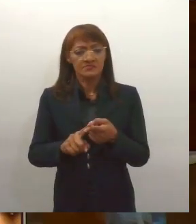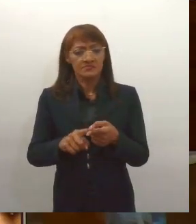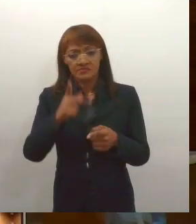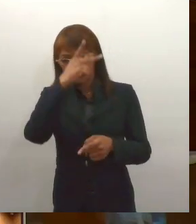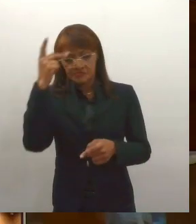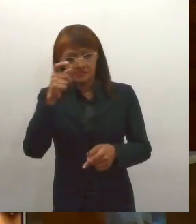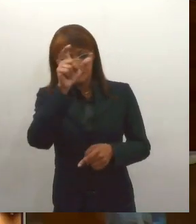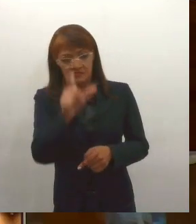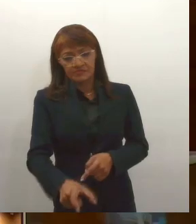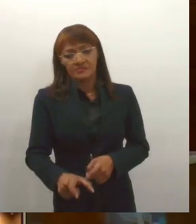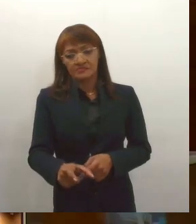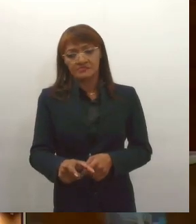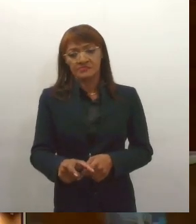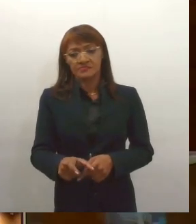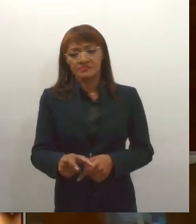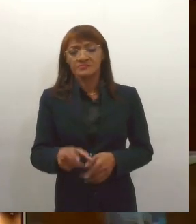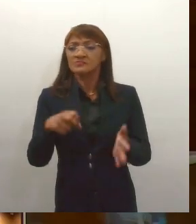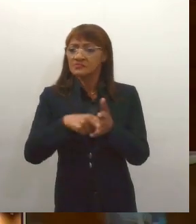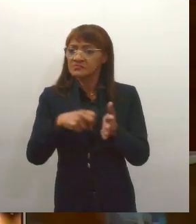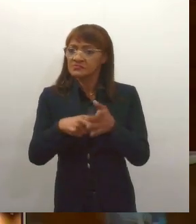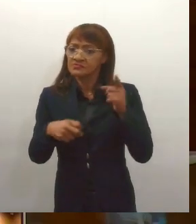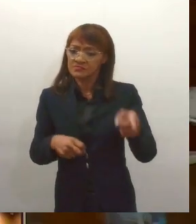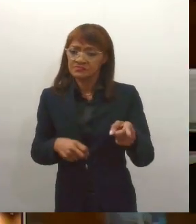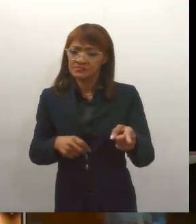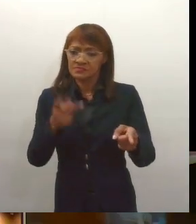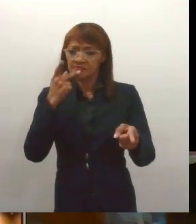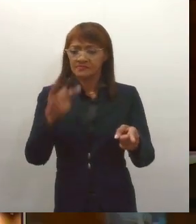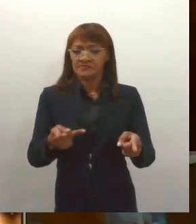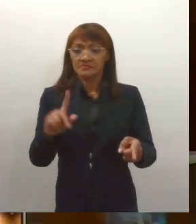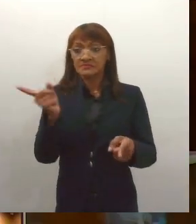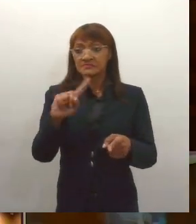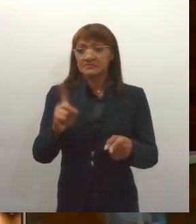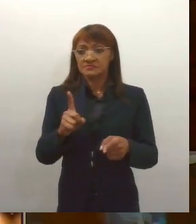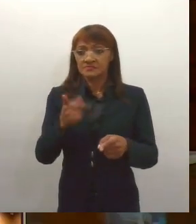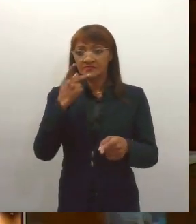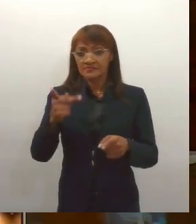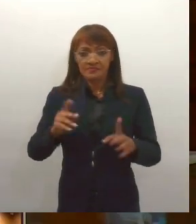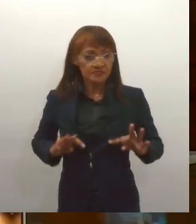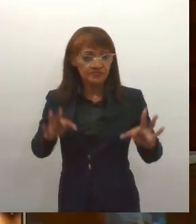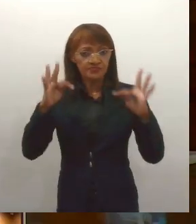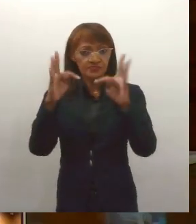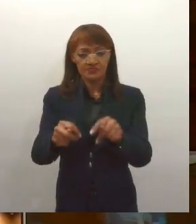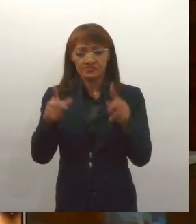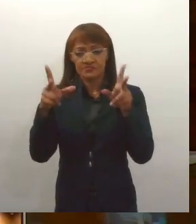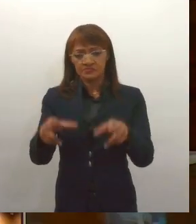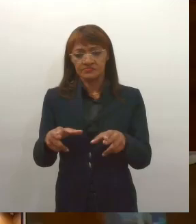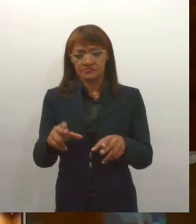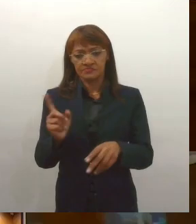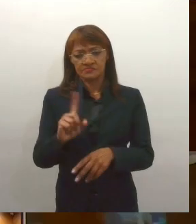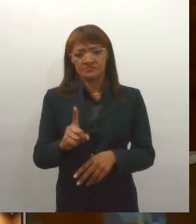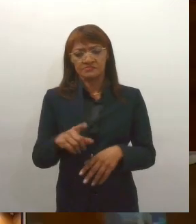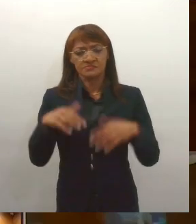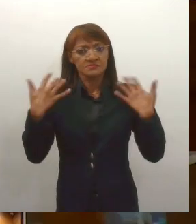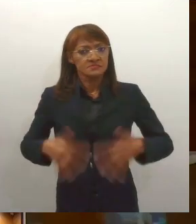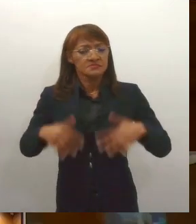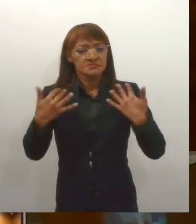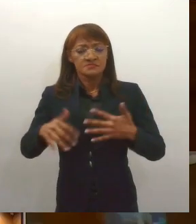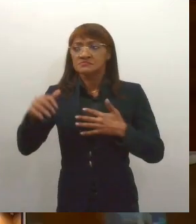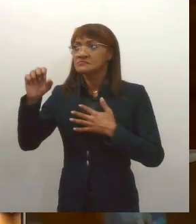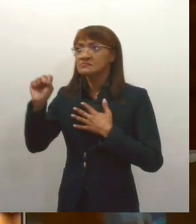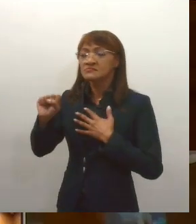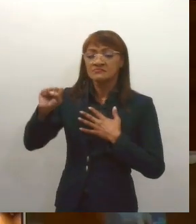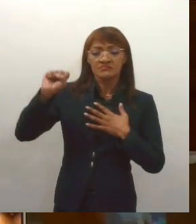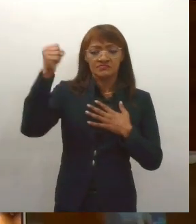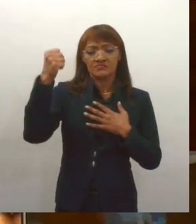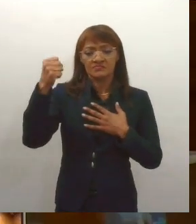não generalizar toda uma população e isso é é muito grave é uma é é um apelo que eu faço porque o fato da de eu est